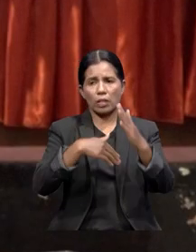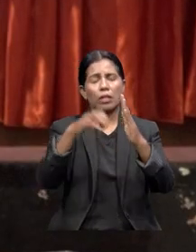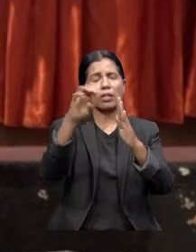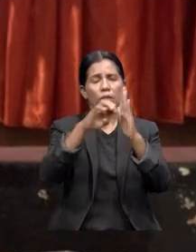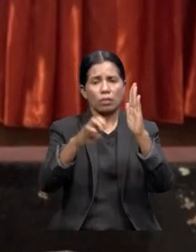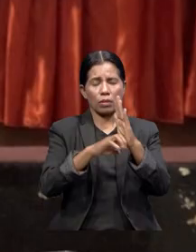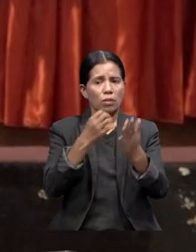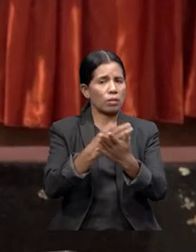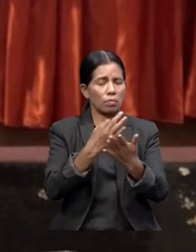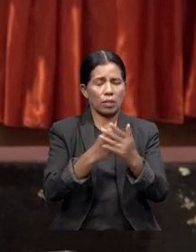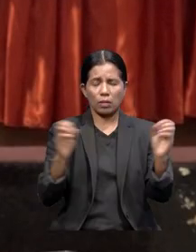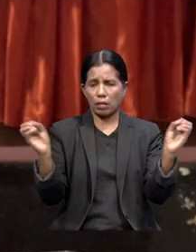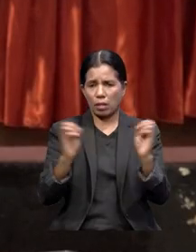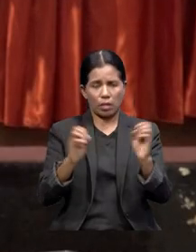logika.